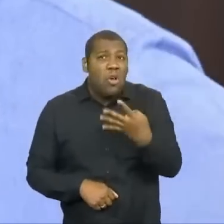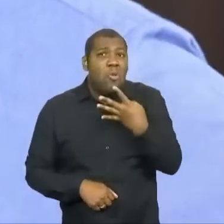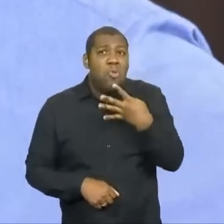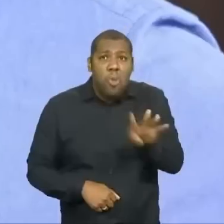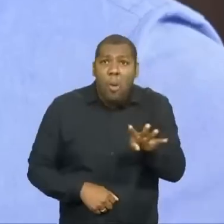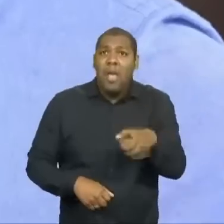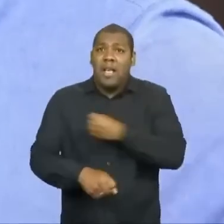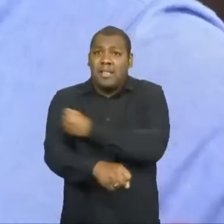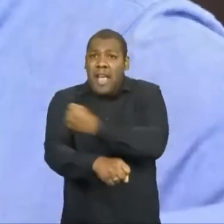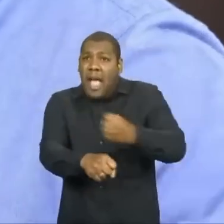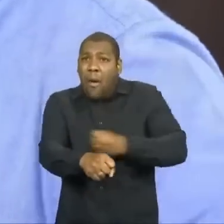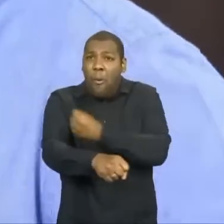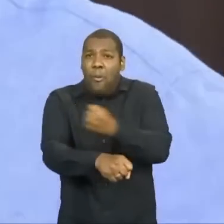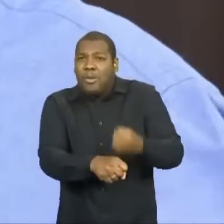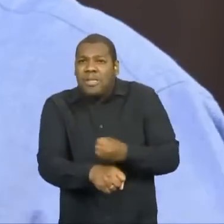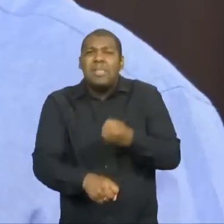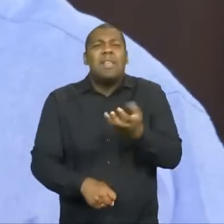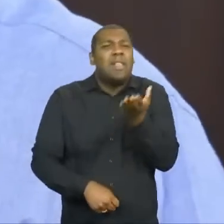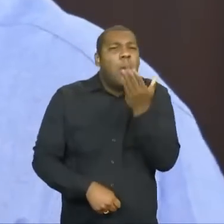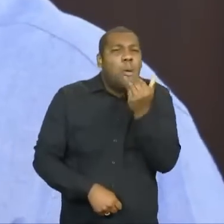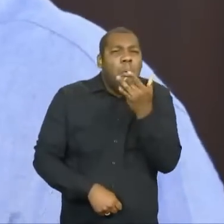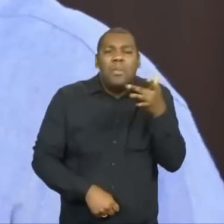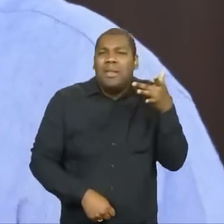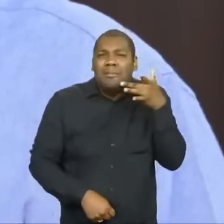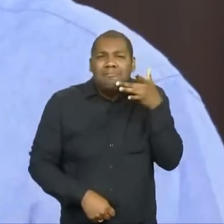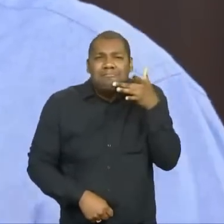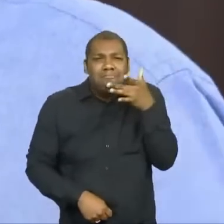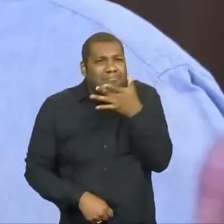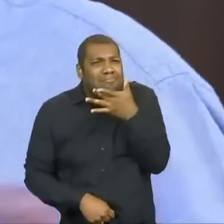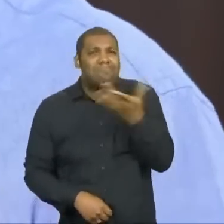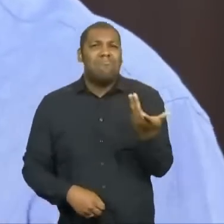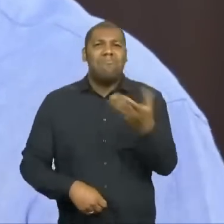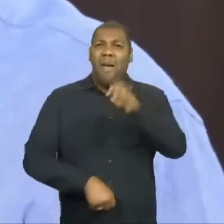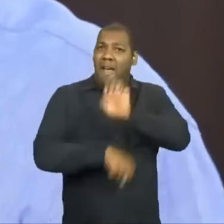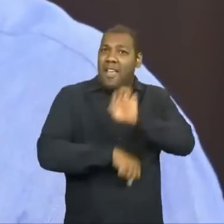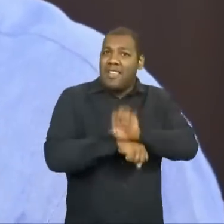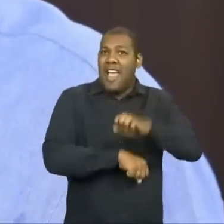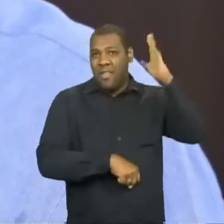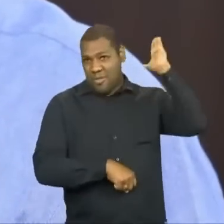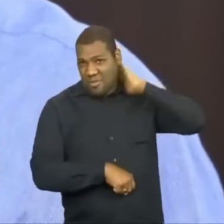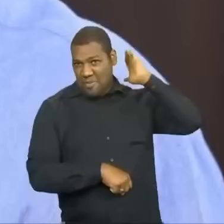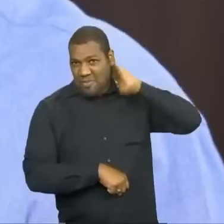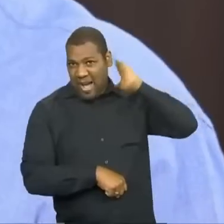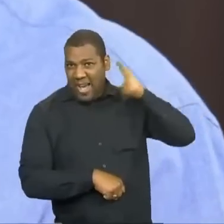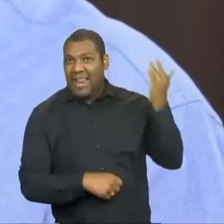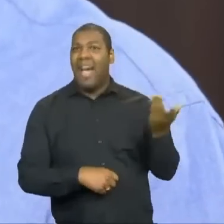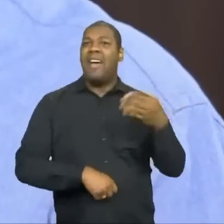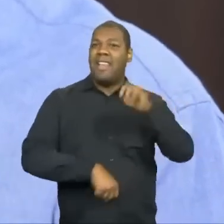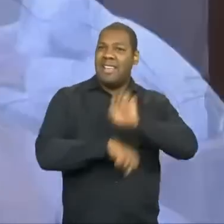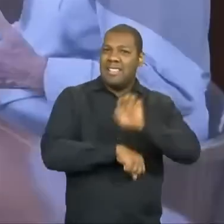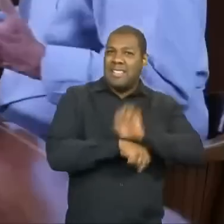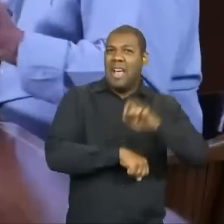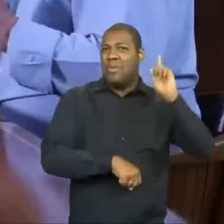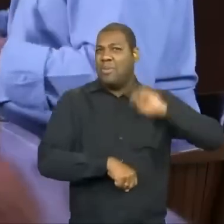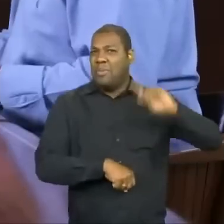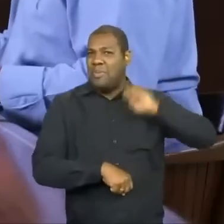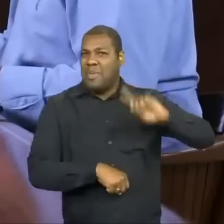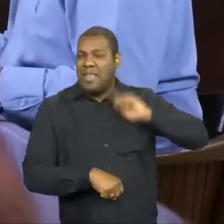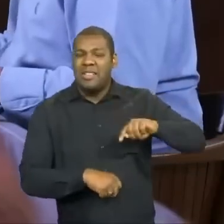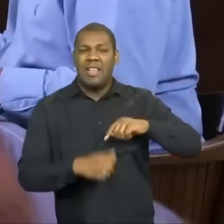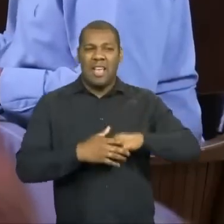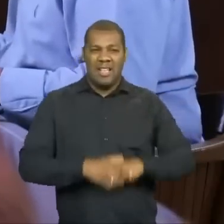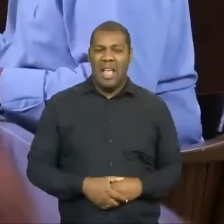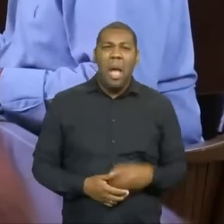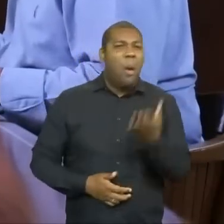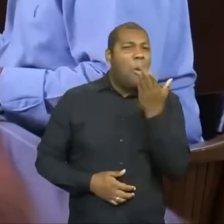do Pará é de uma exuberância. Pega Minas Gerais, pega a culinária de Minas Gerais, pega a culinária da